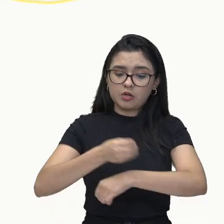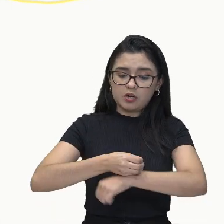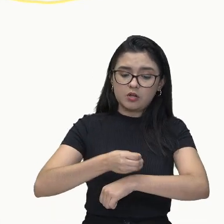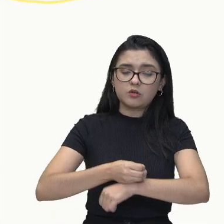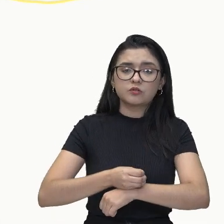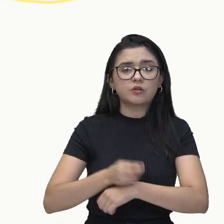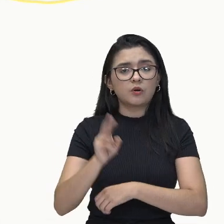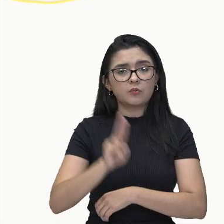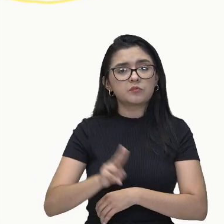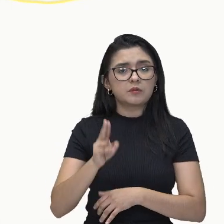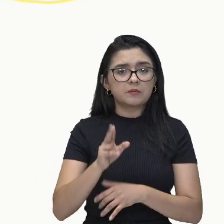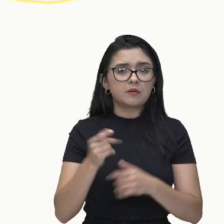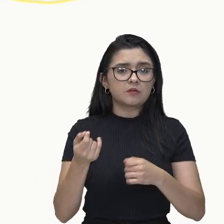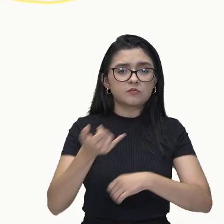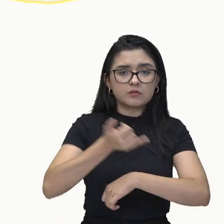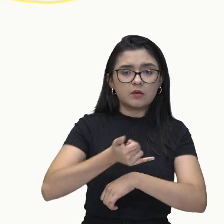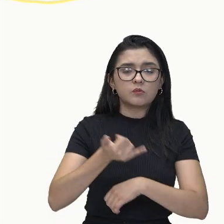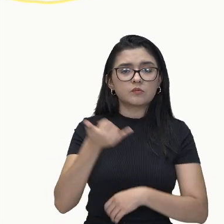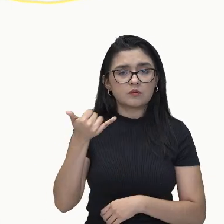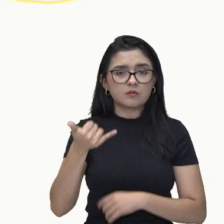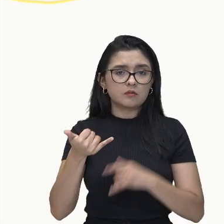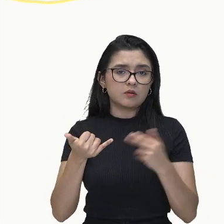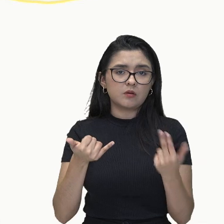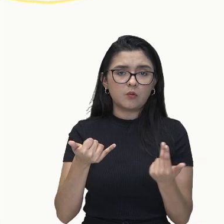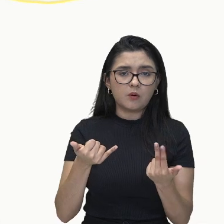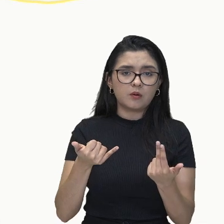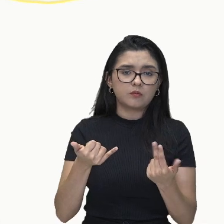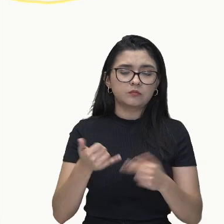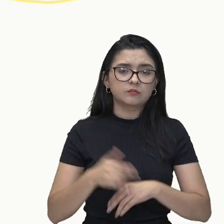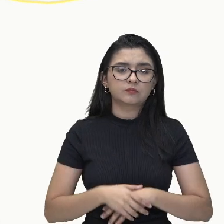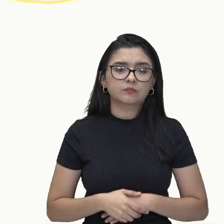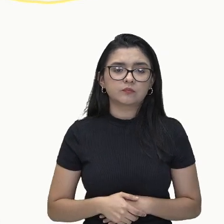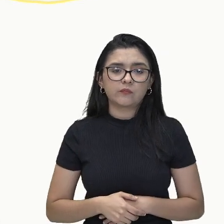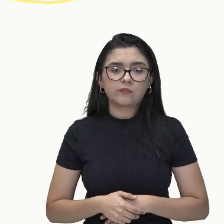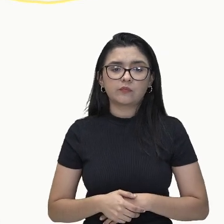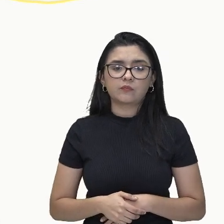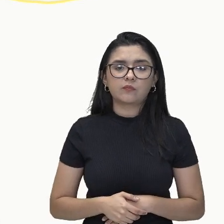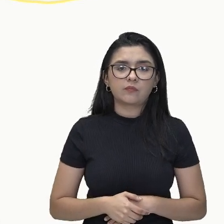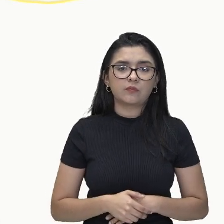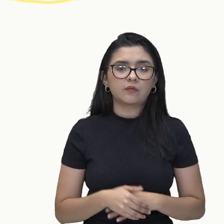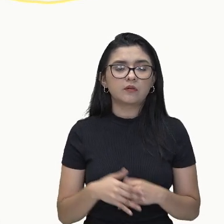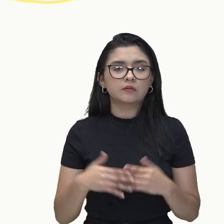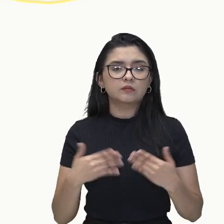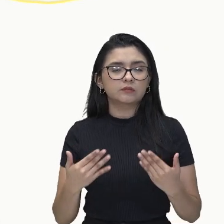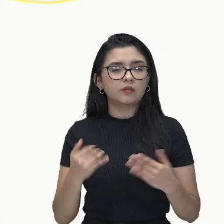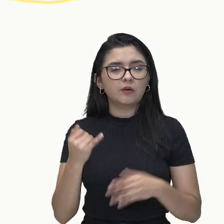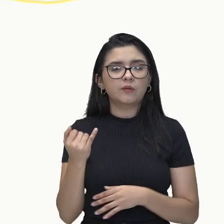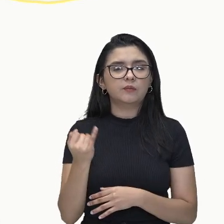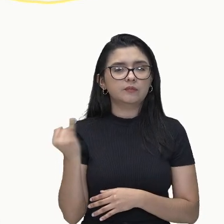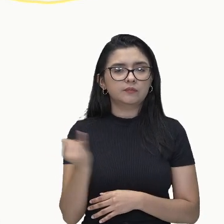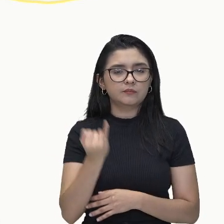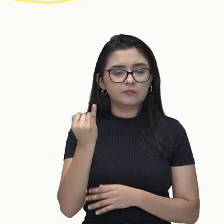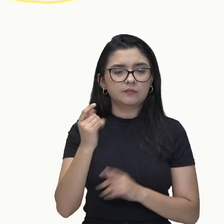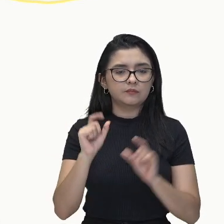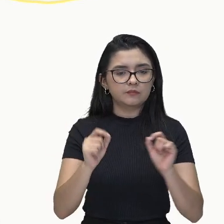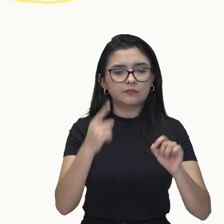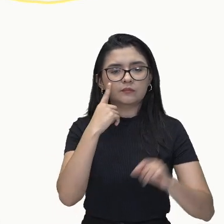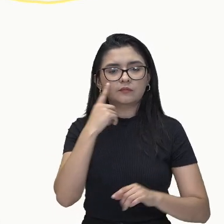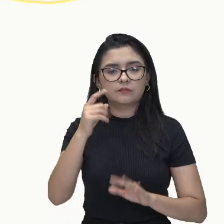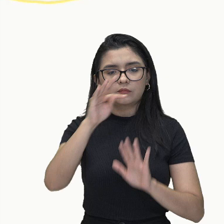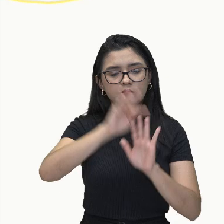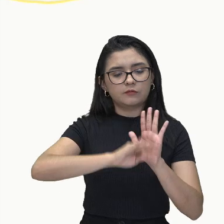até telefone celular olha a que ponto a tecnologia Chega Não é verdade interessante né esse pequeno texto aqui sobre